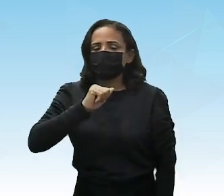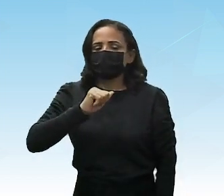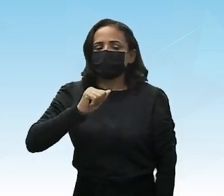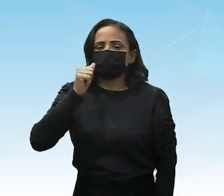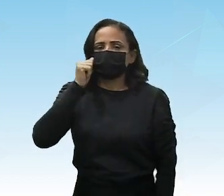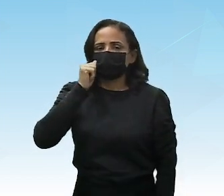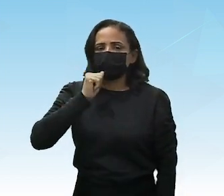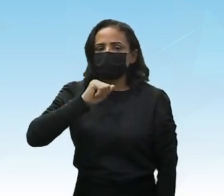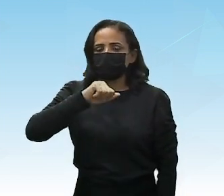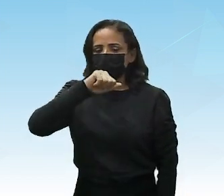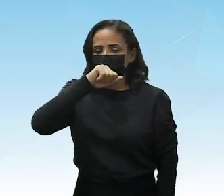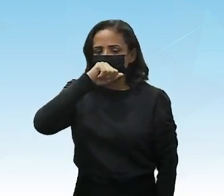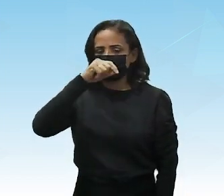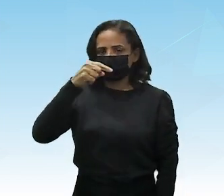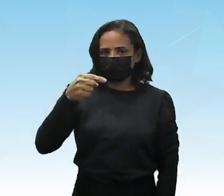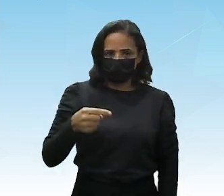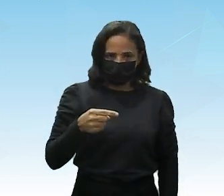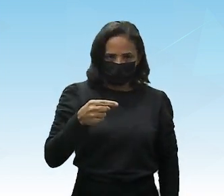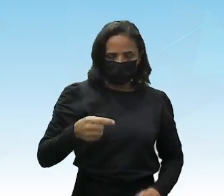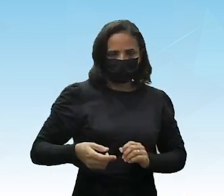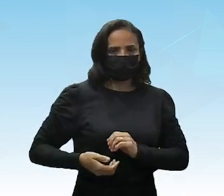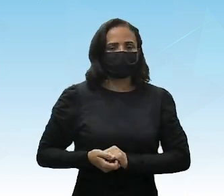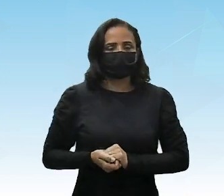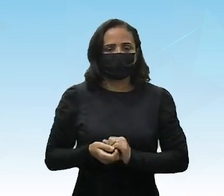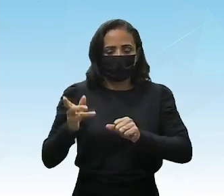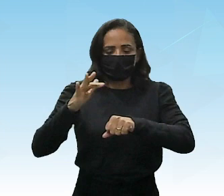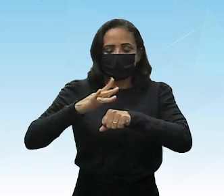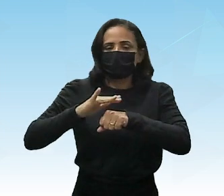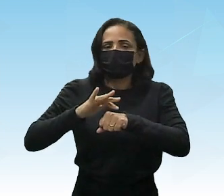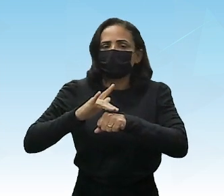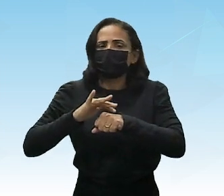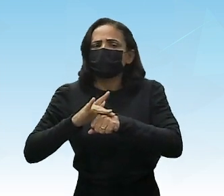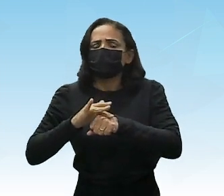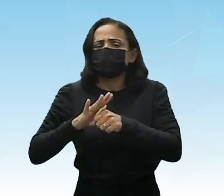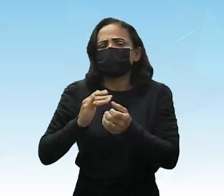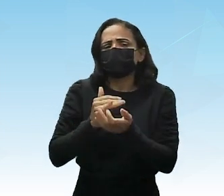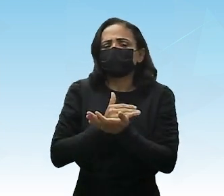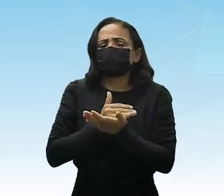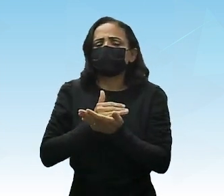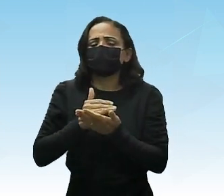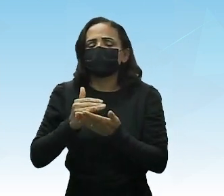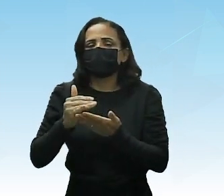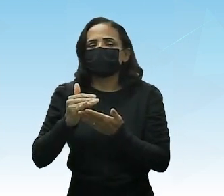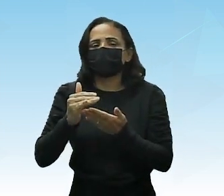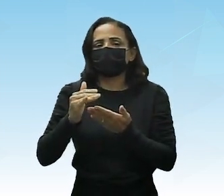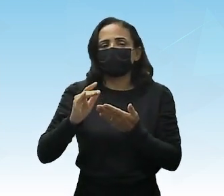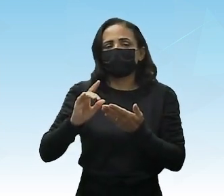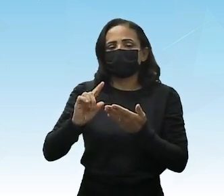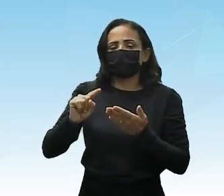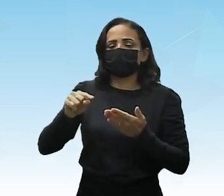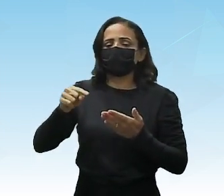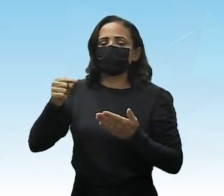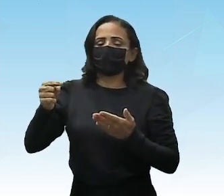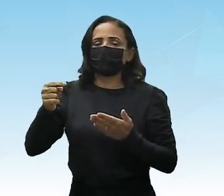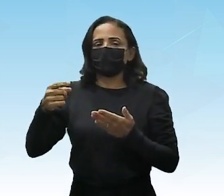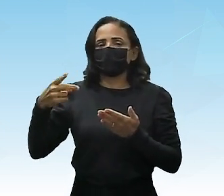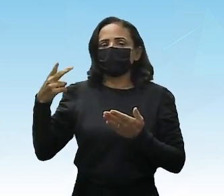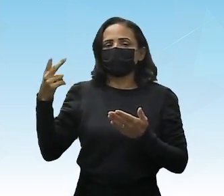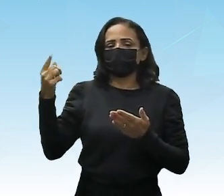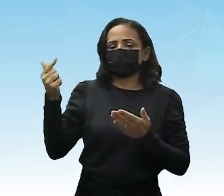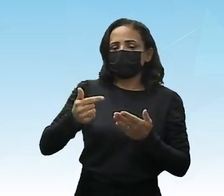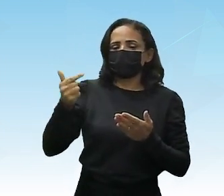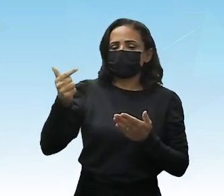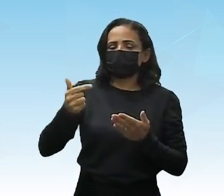e olha para mim. A doença começa a aparecer a partir do segundo